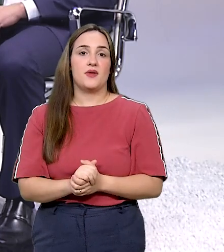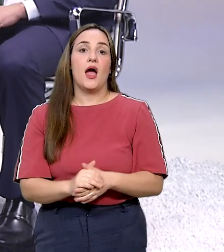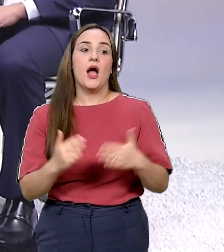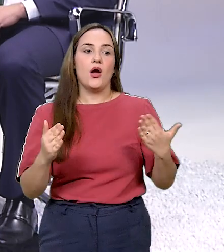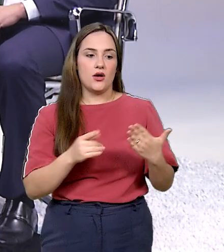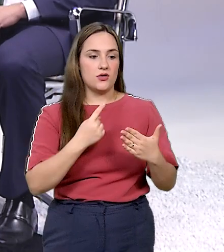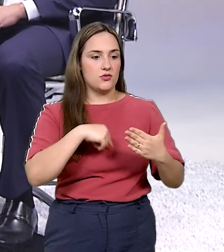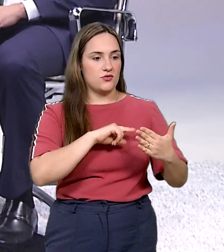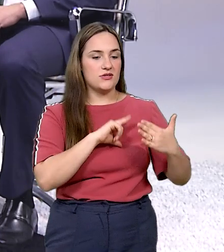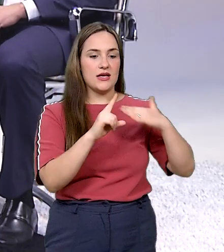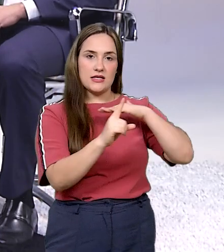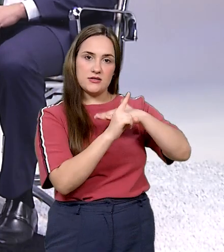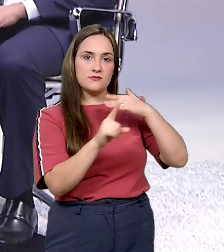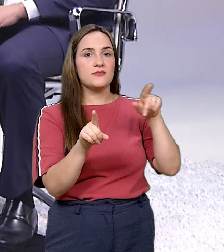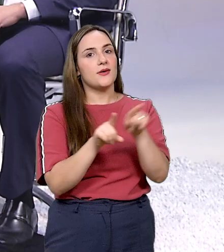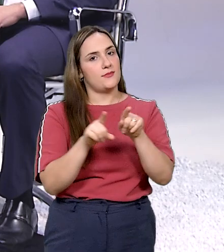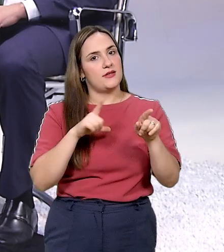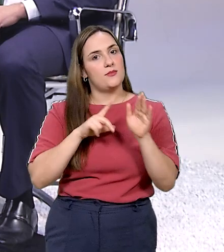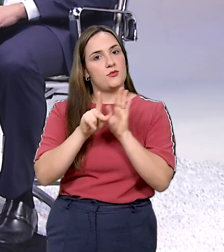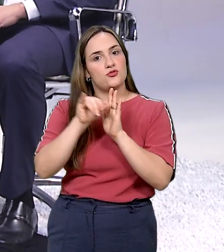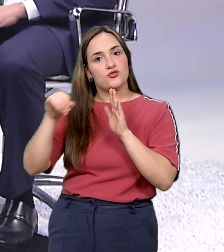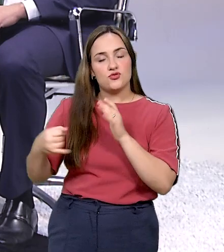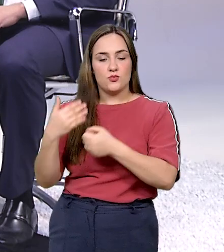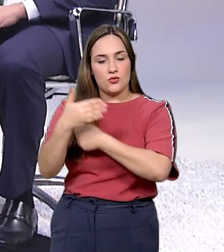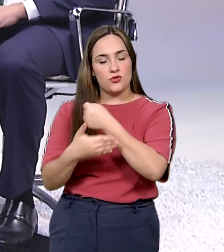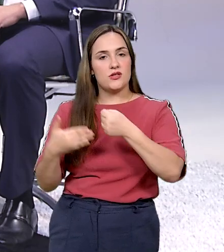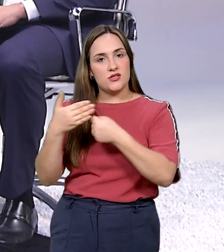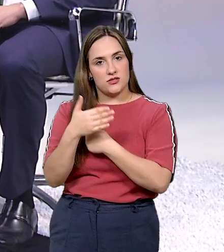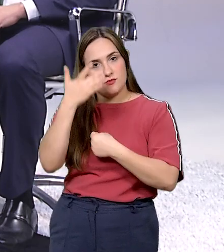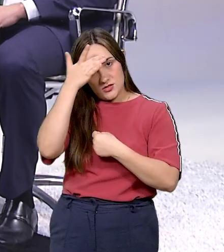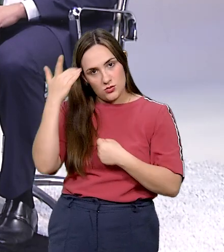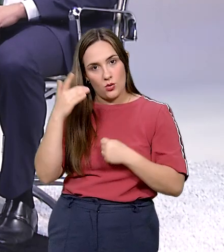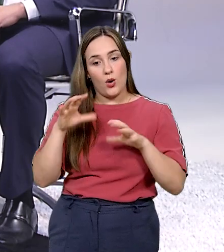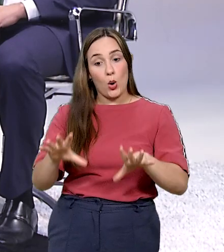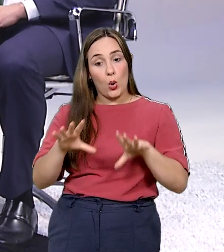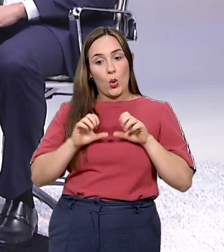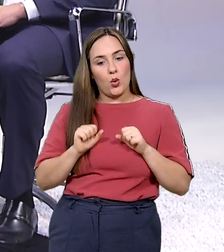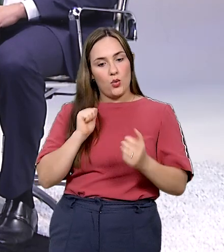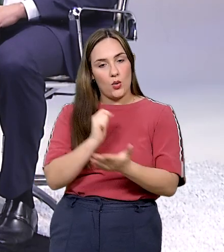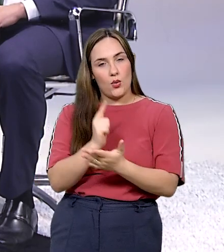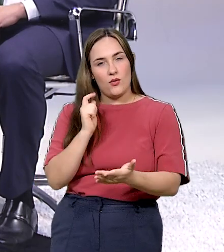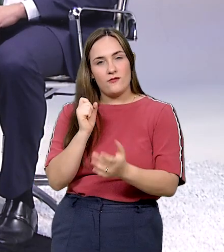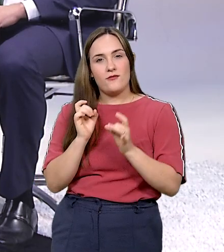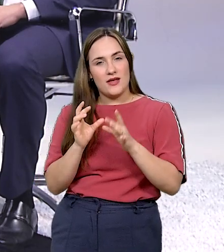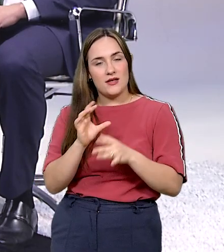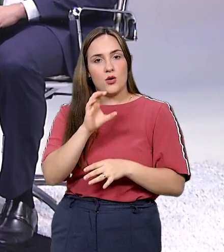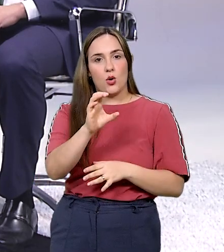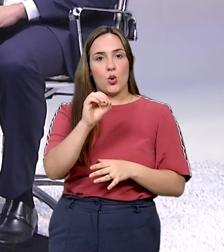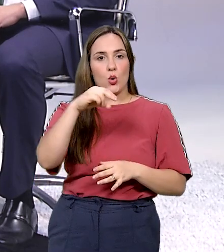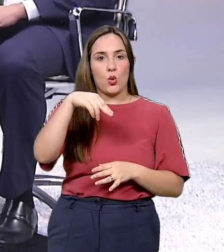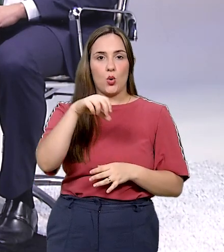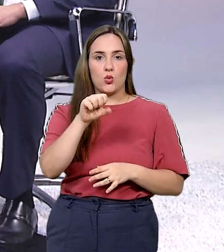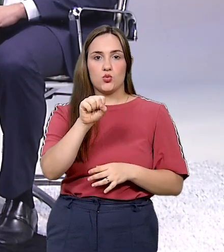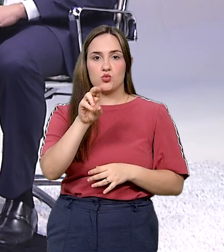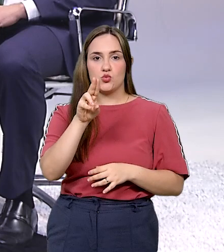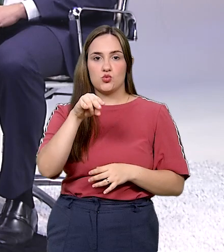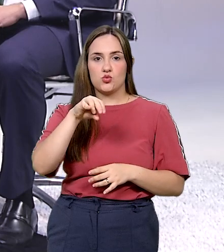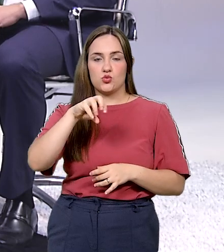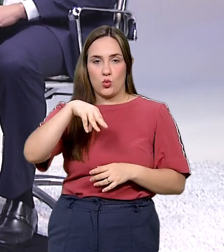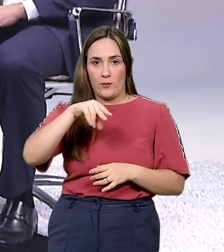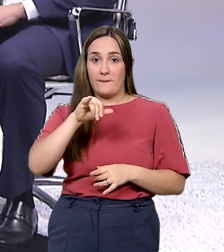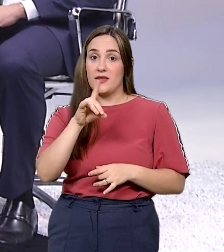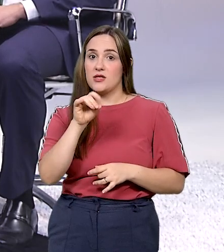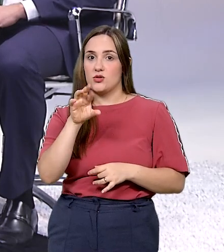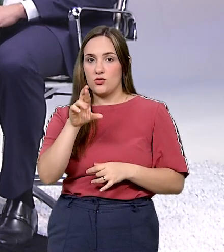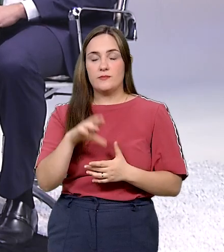atendimentos, o núcleo figura com projetos inéditos voltados à proteção dos consumidores. Mas antes da nossa conversa com o coordenador,